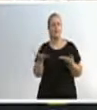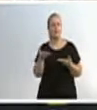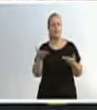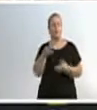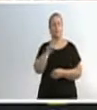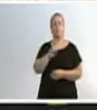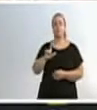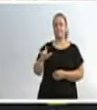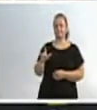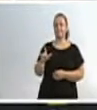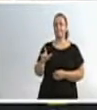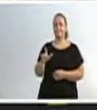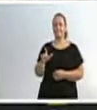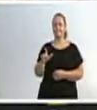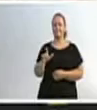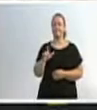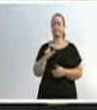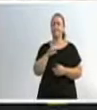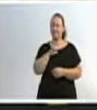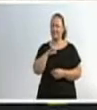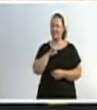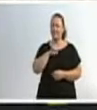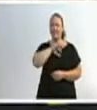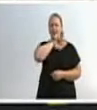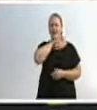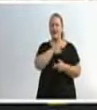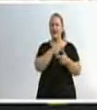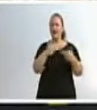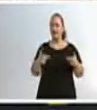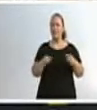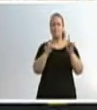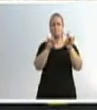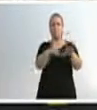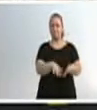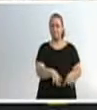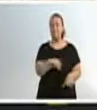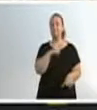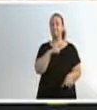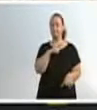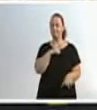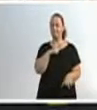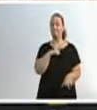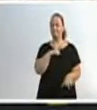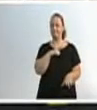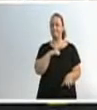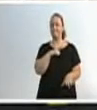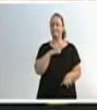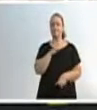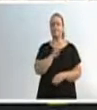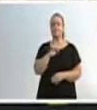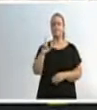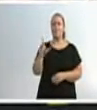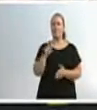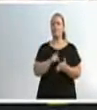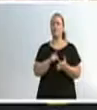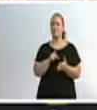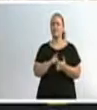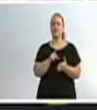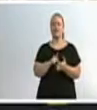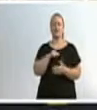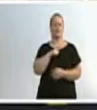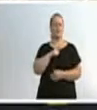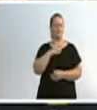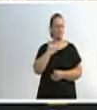Blumenau. Muitos animais estão abandonados, com certeza a gente sabe que Blumenau, os 35 bairros, se for procurar, muito mais do que 5